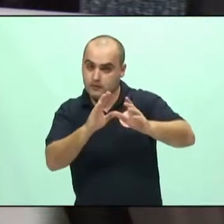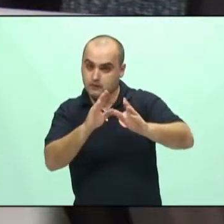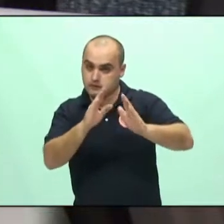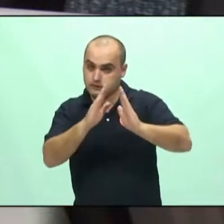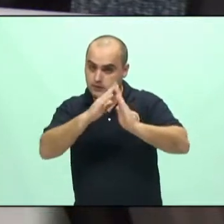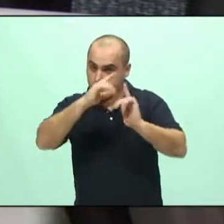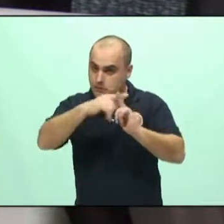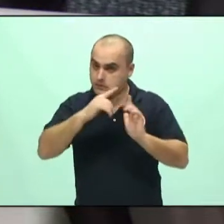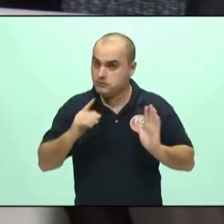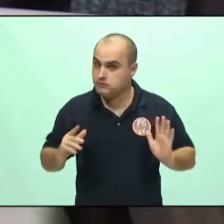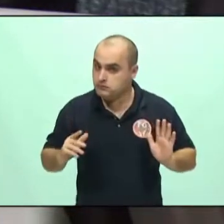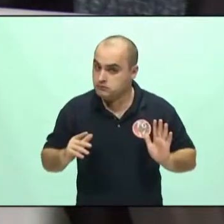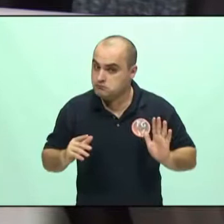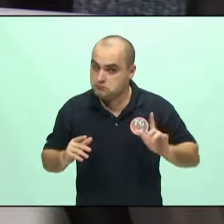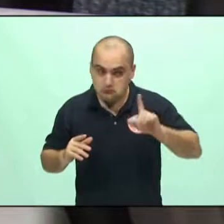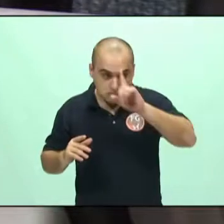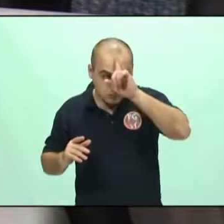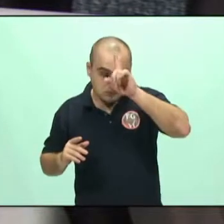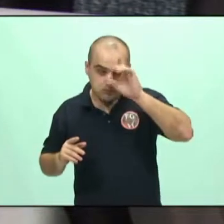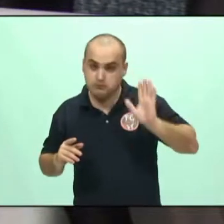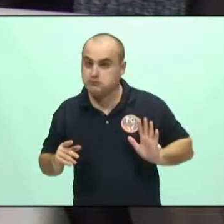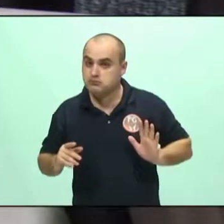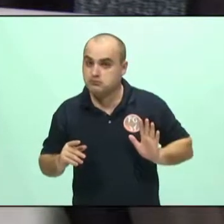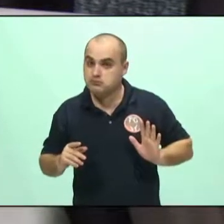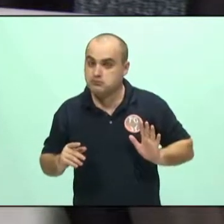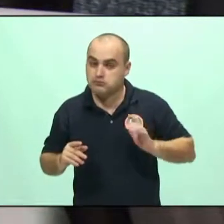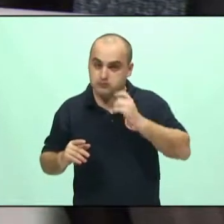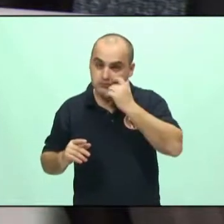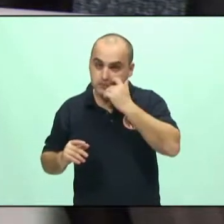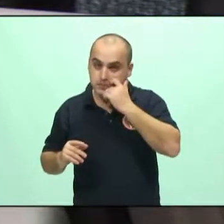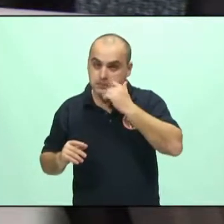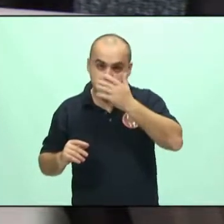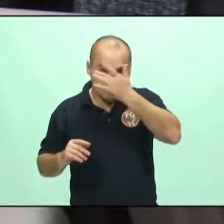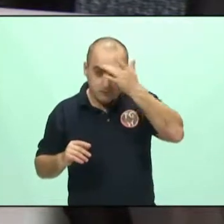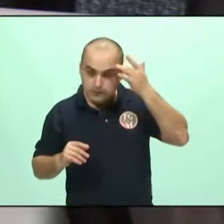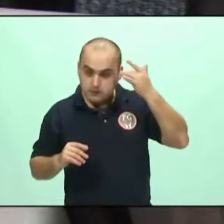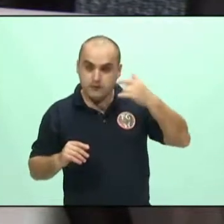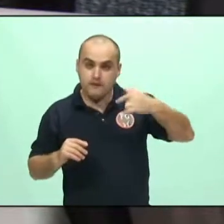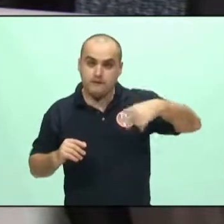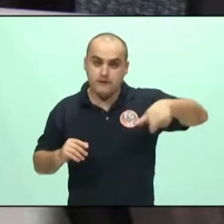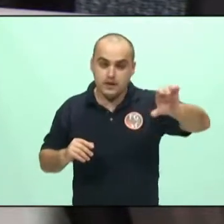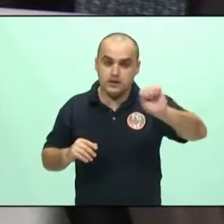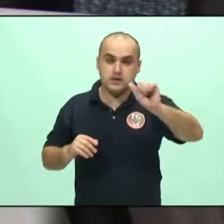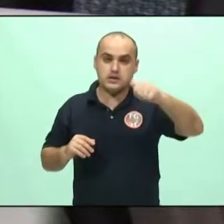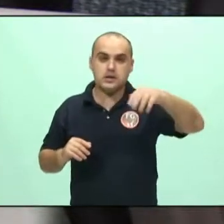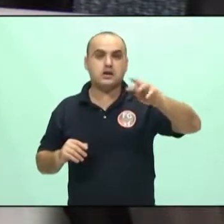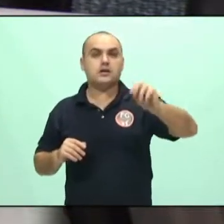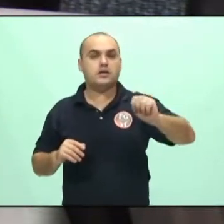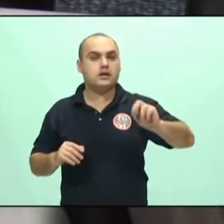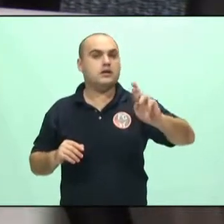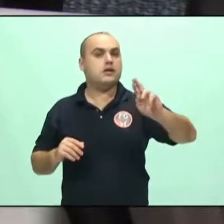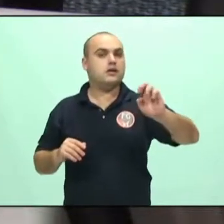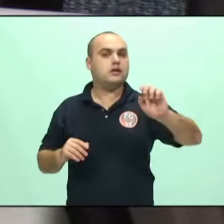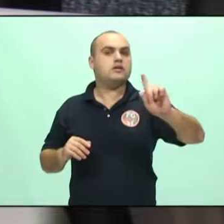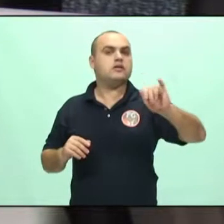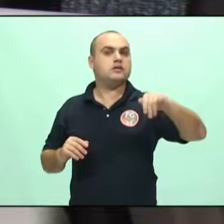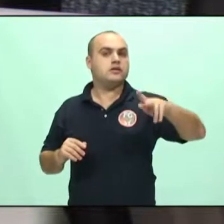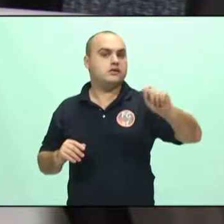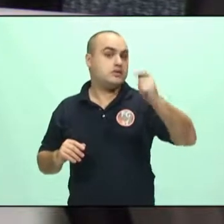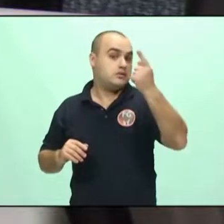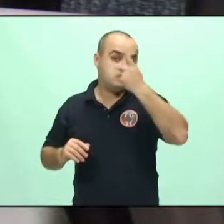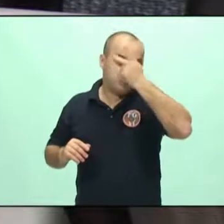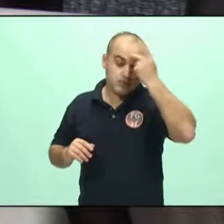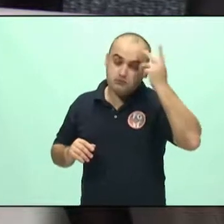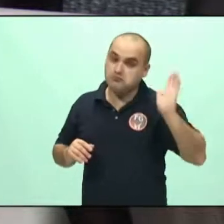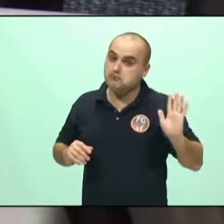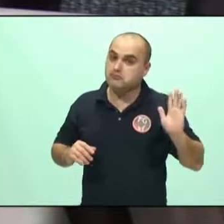viaduto da br-101 seria uma saída para poder desaguar as pessoas que vão a Santa Regina e Portal e toda aquela região é uma saída